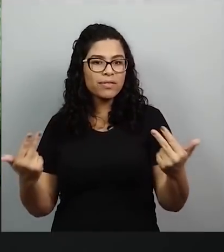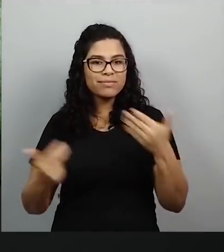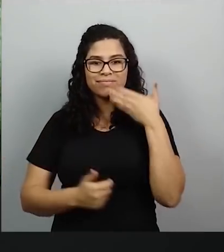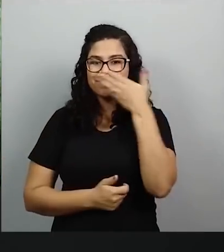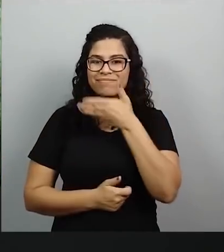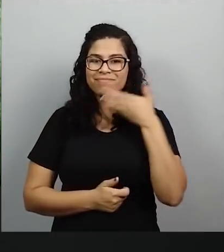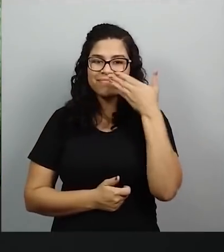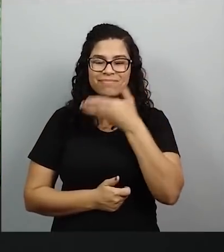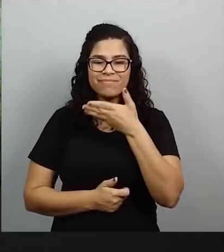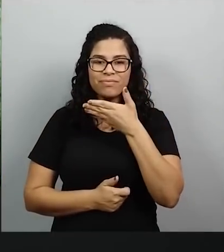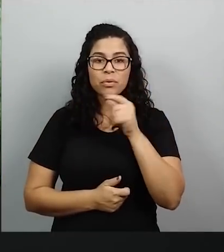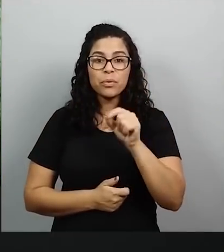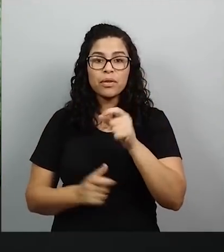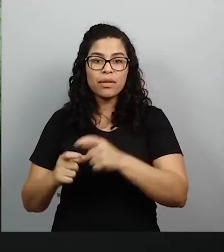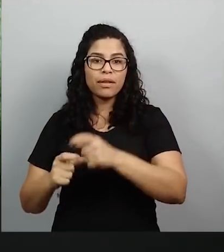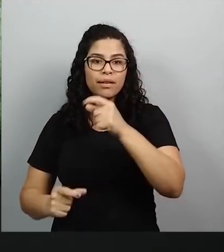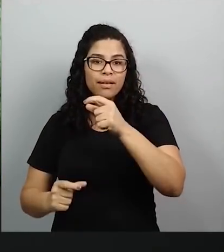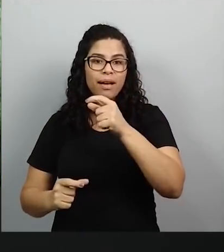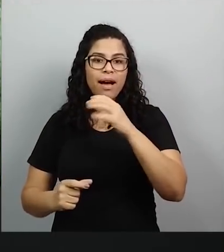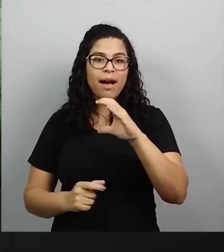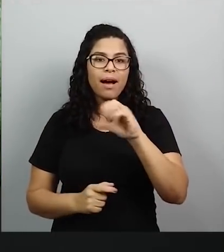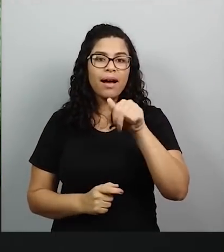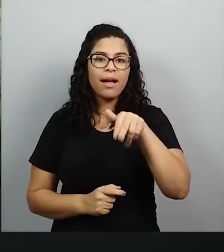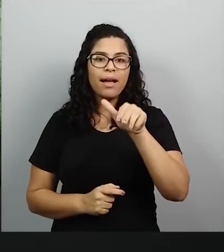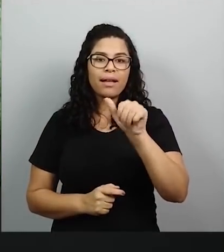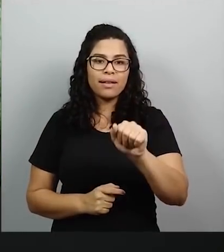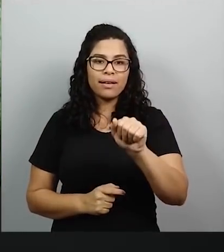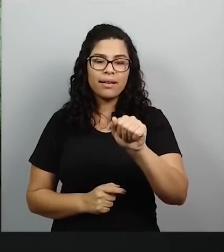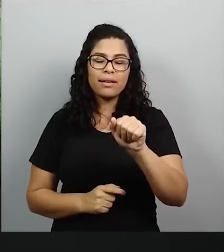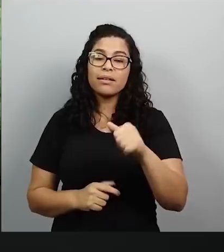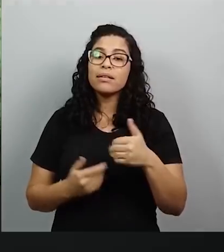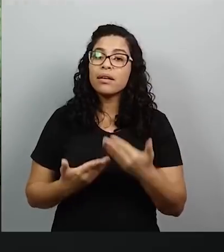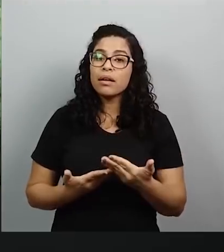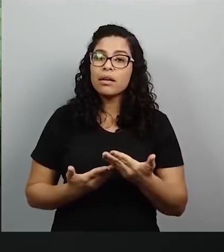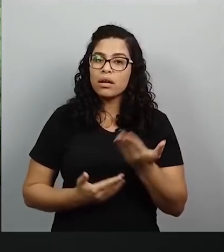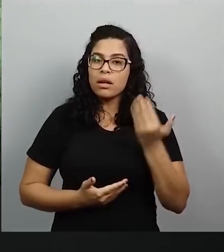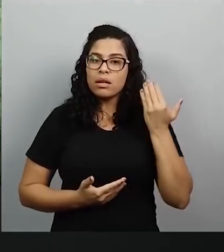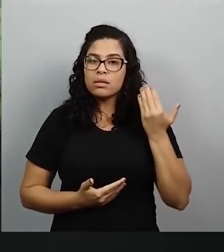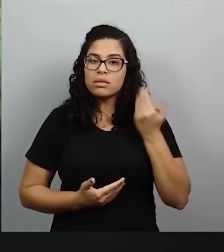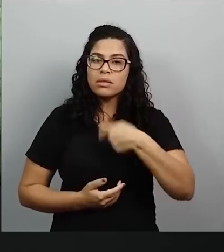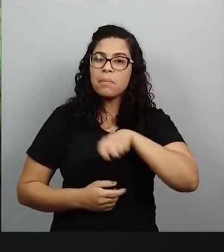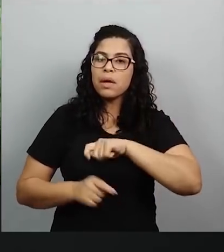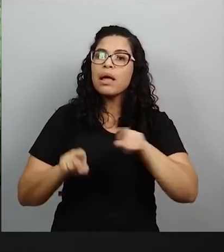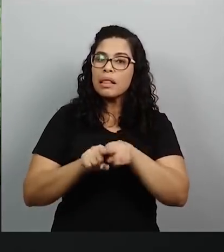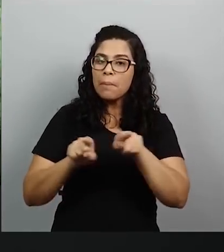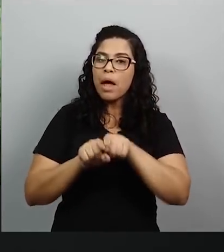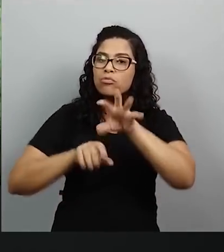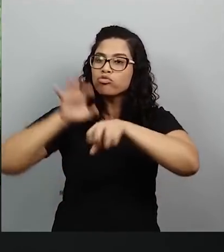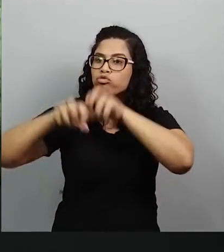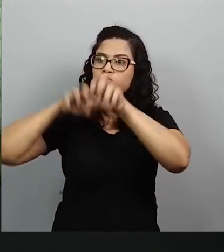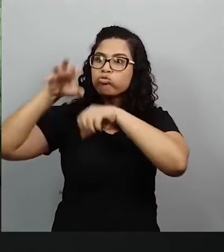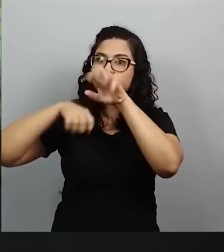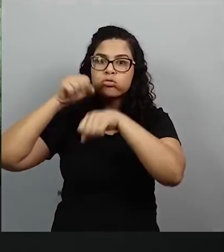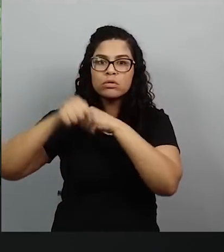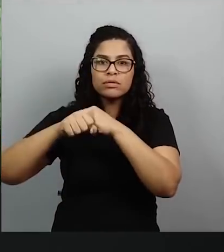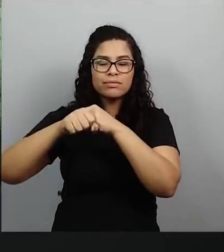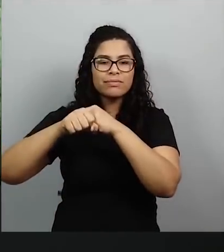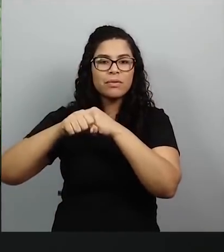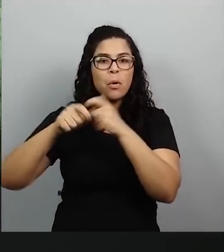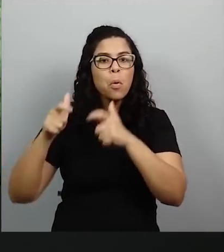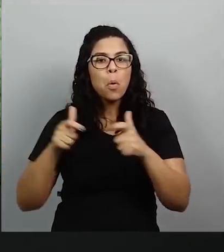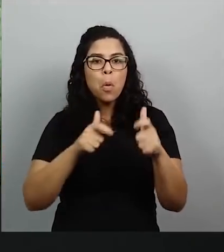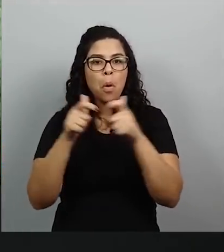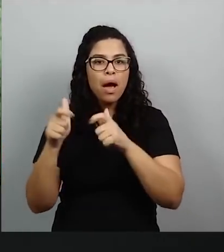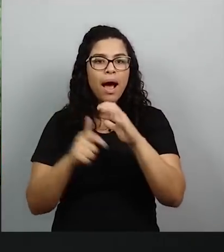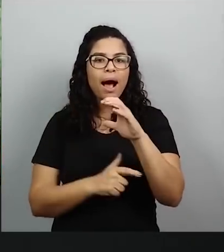de produção de açúcar, a cana, que pouco antes a Espanha já estava explorando em áreas aí